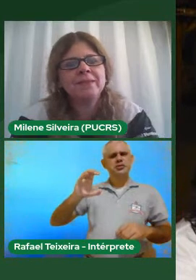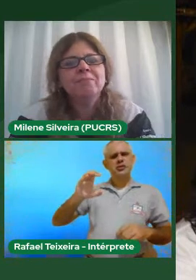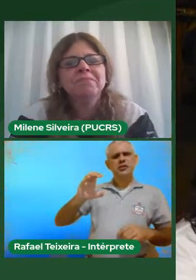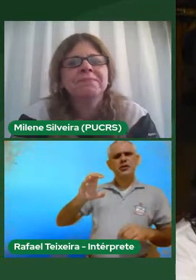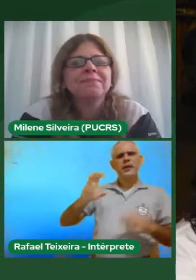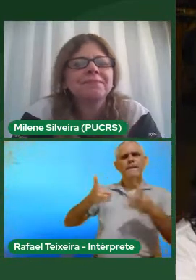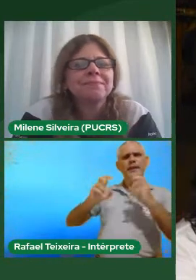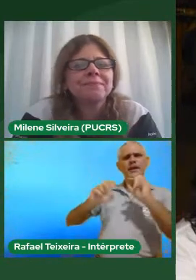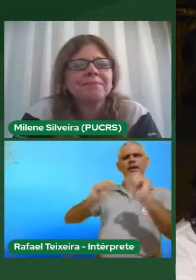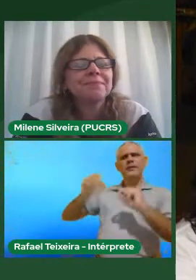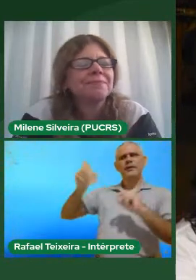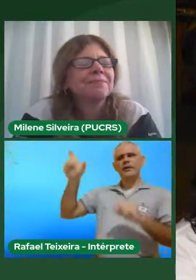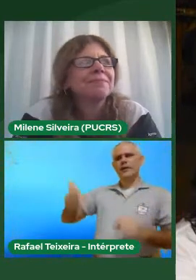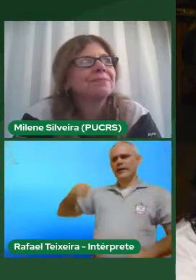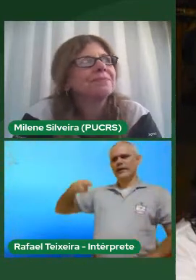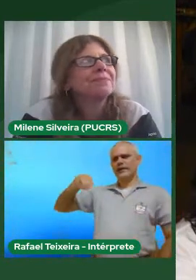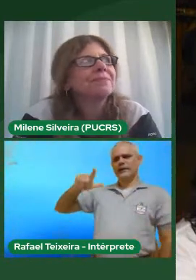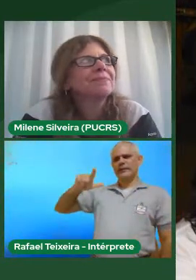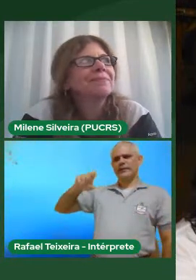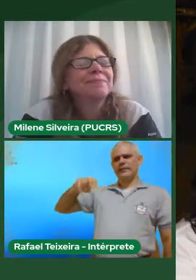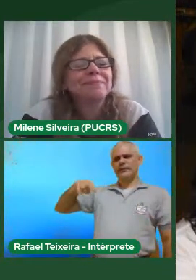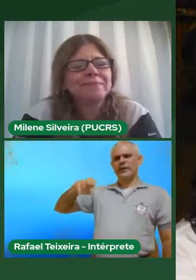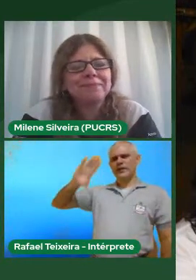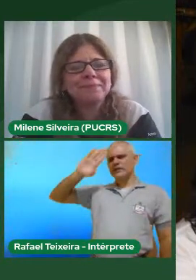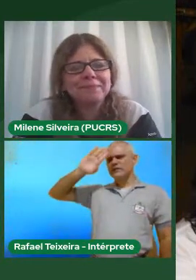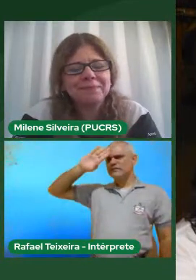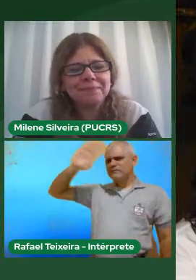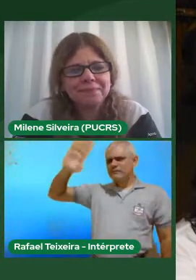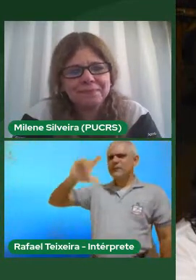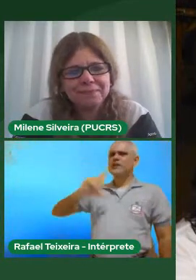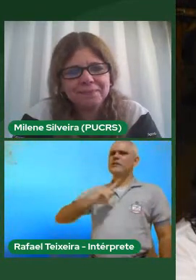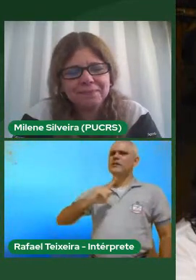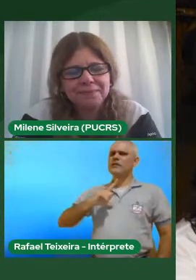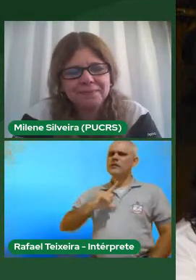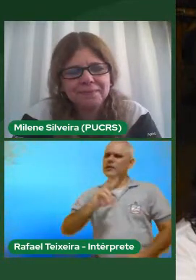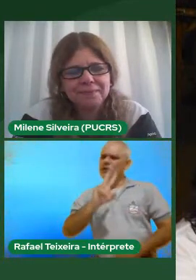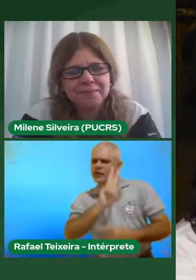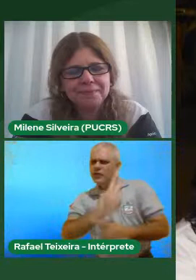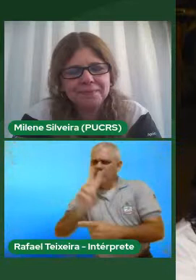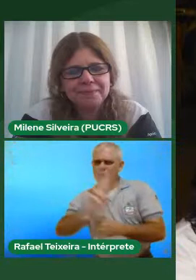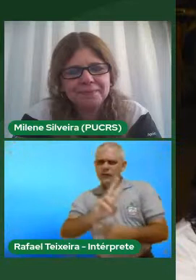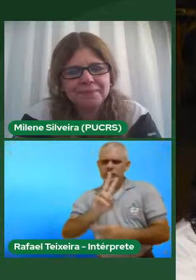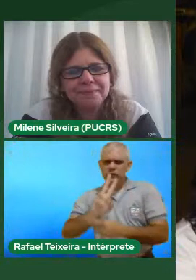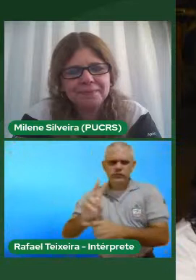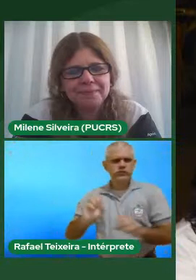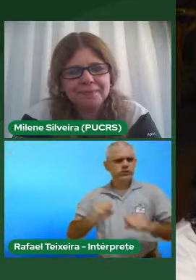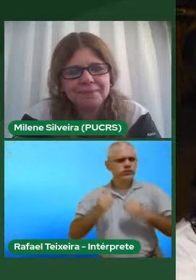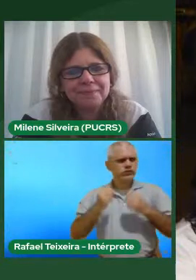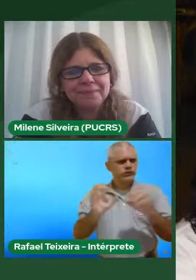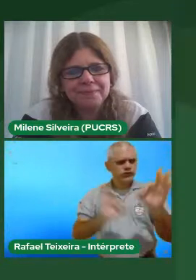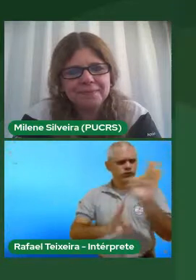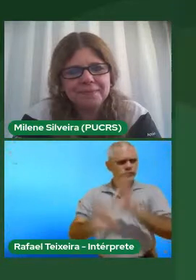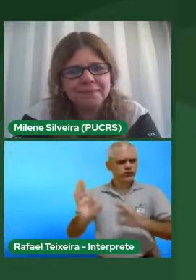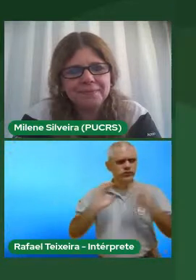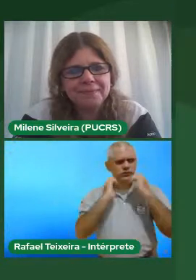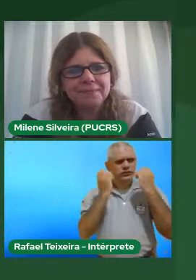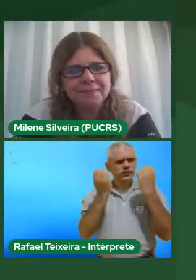envolvida, sempre trabalhando e cuidando para que o evento fosse relevante para a comunidade. Raquel